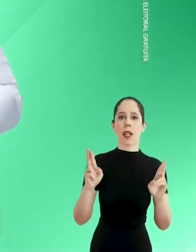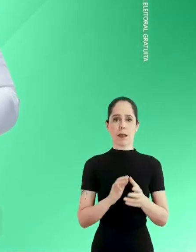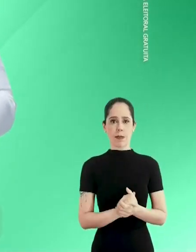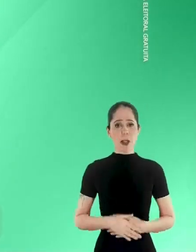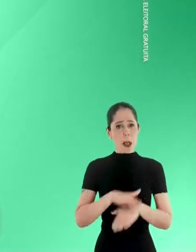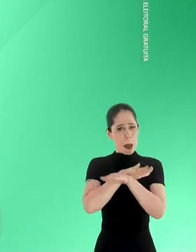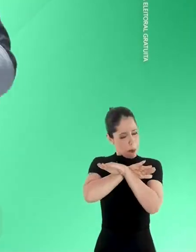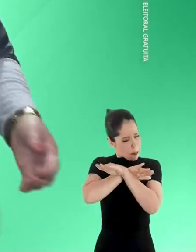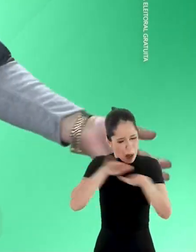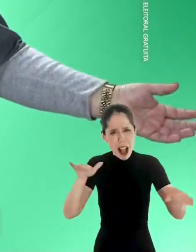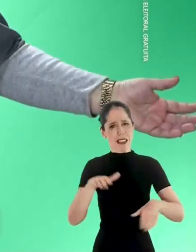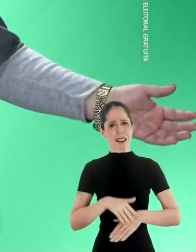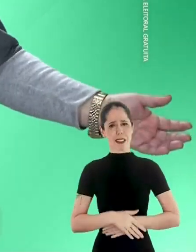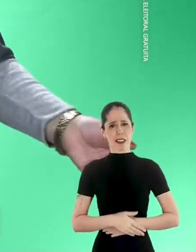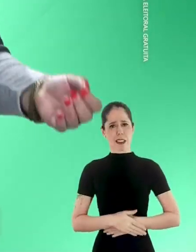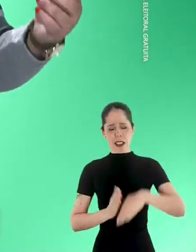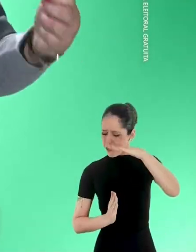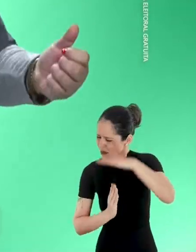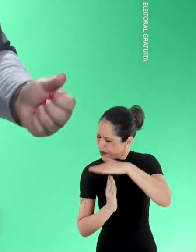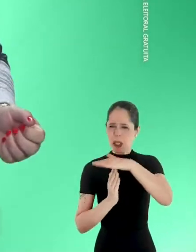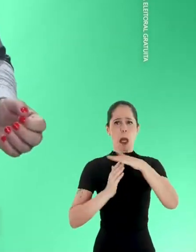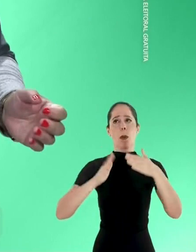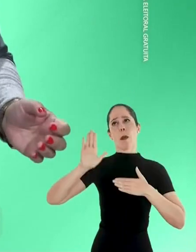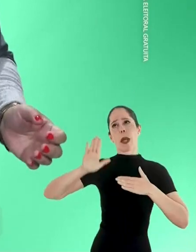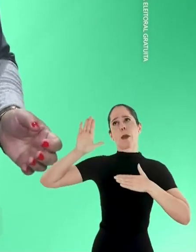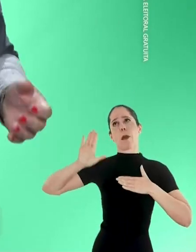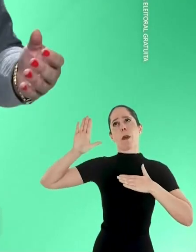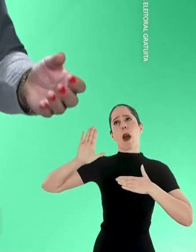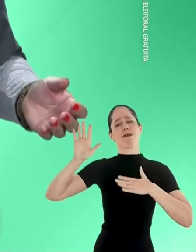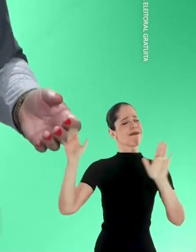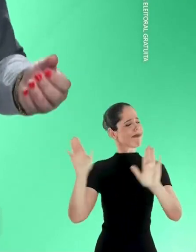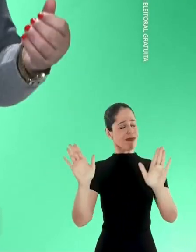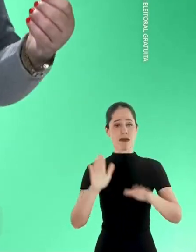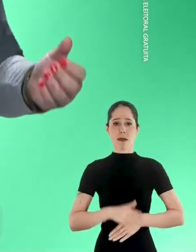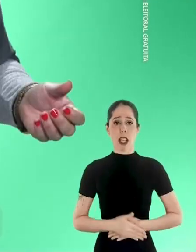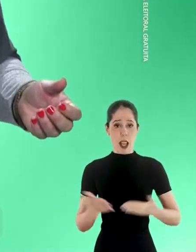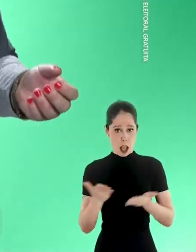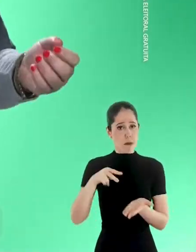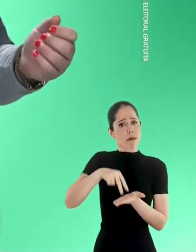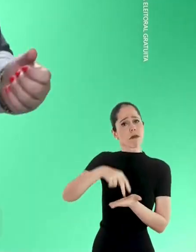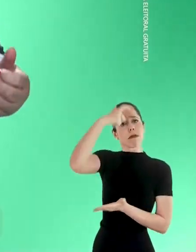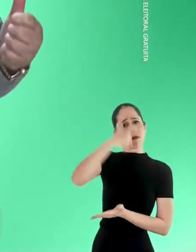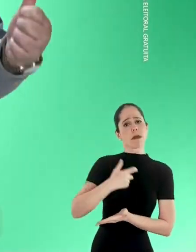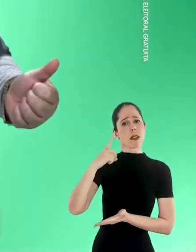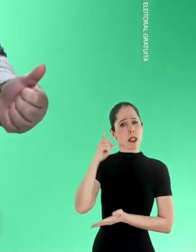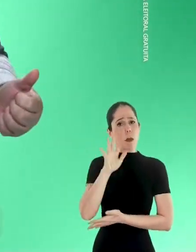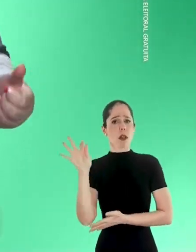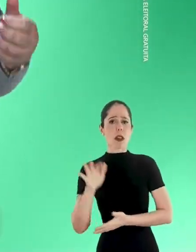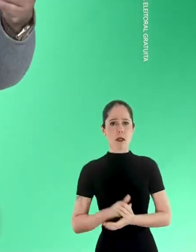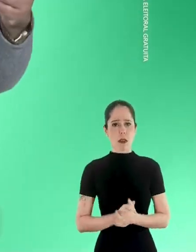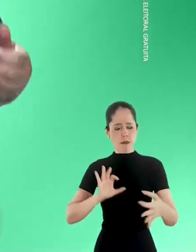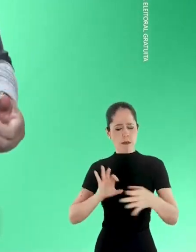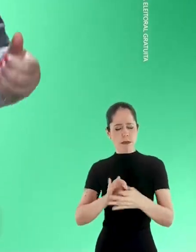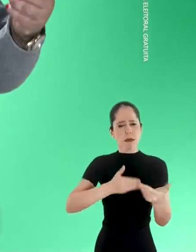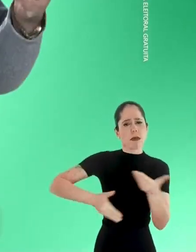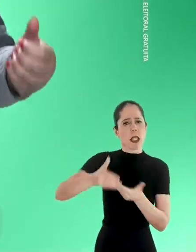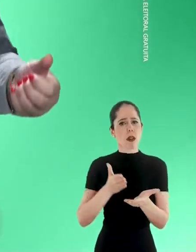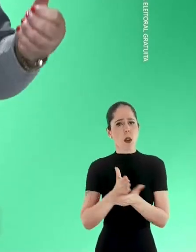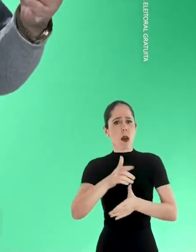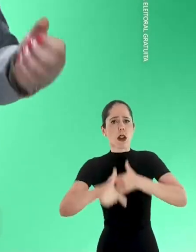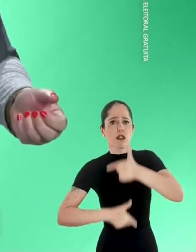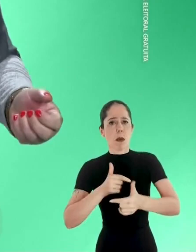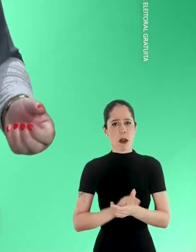voz da esperança. Basta! Chega de tantas promessas. Agora é Carmen Ferreira para deputada federal.